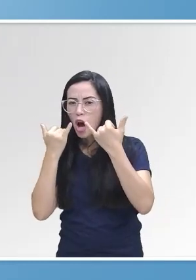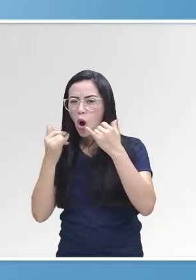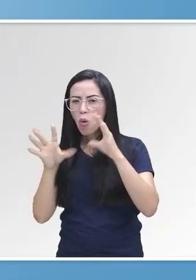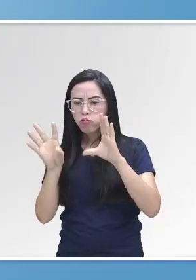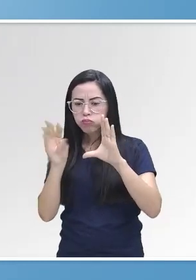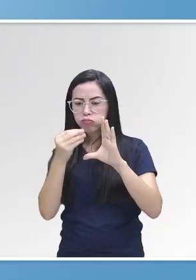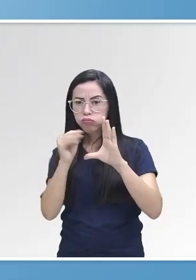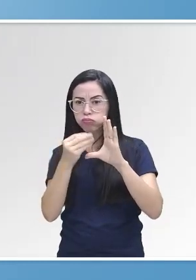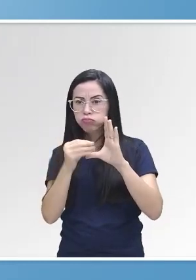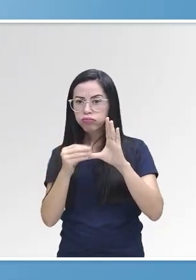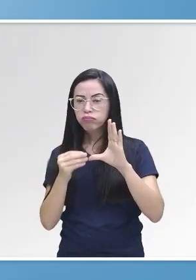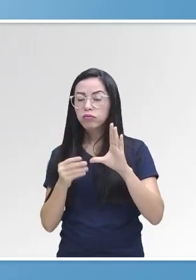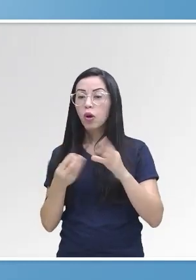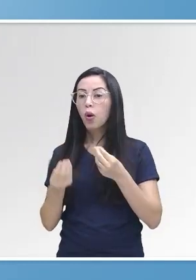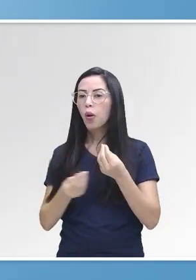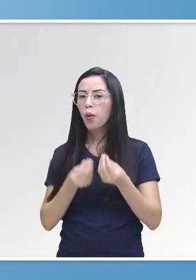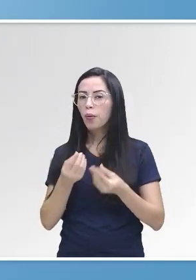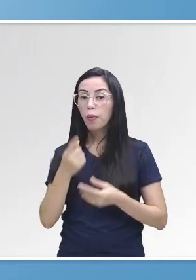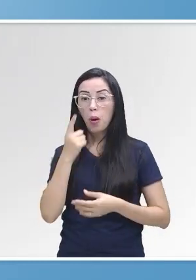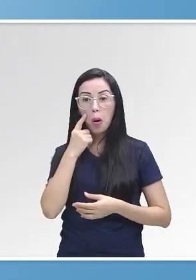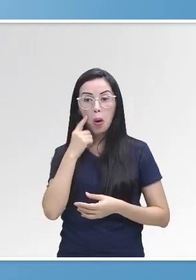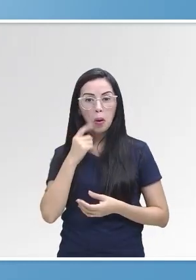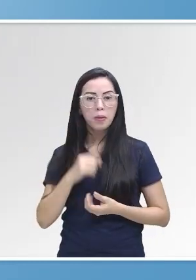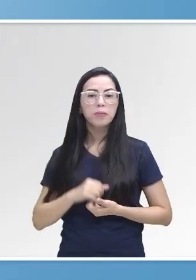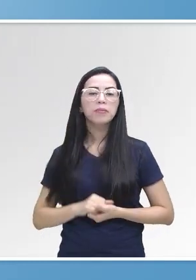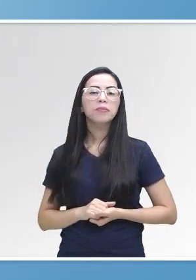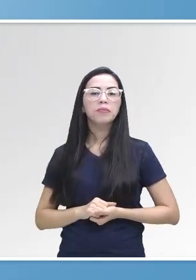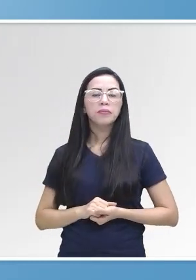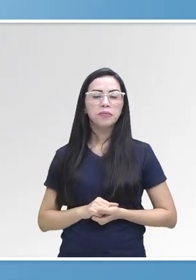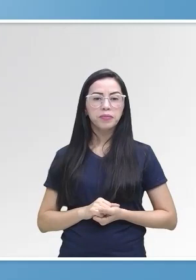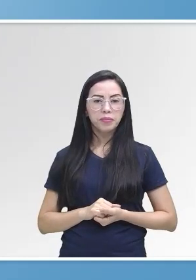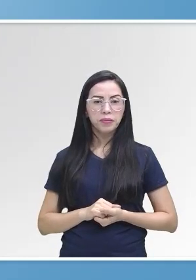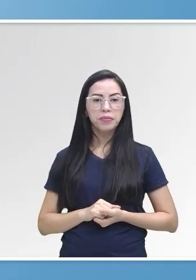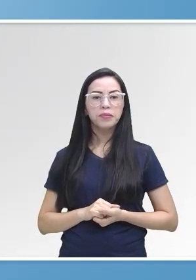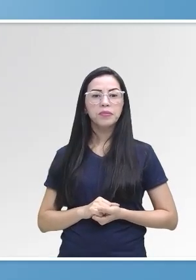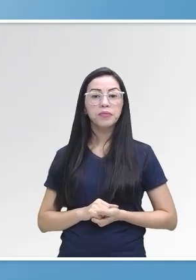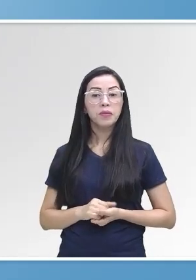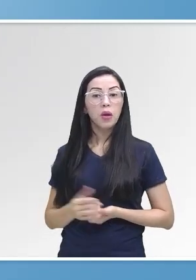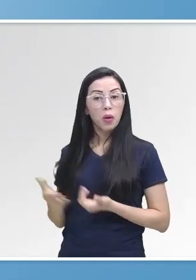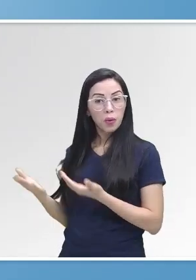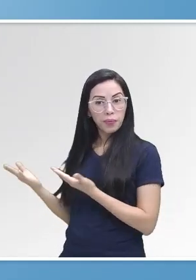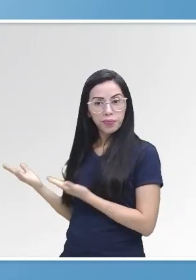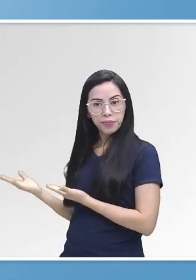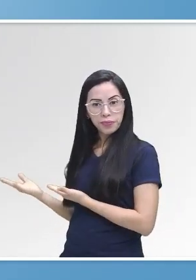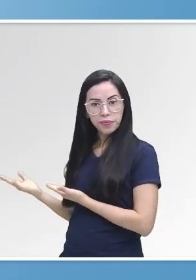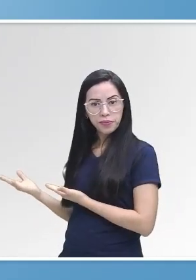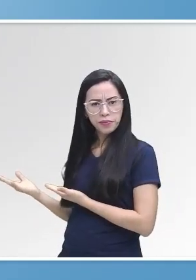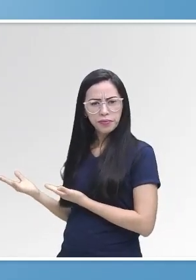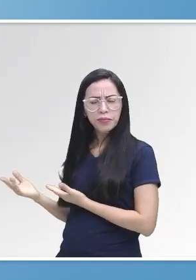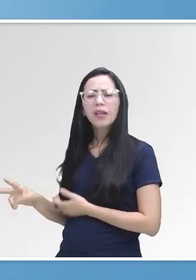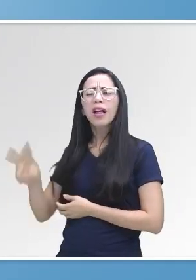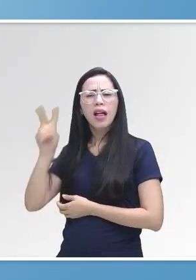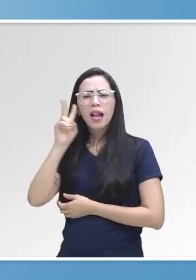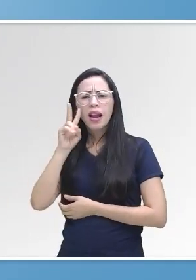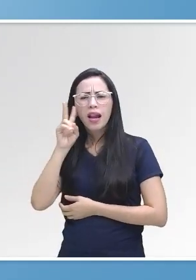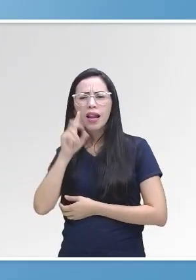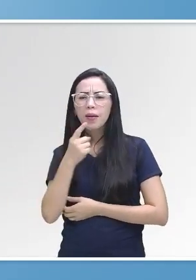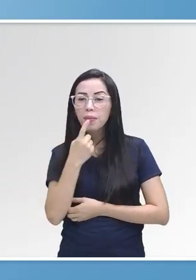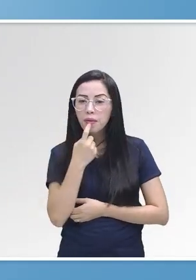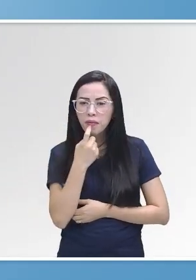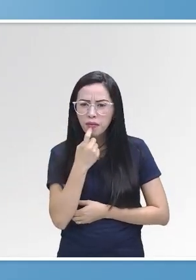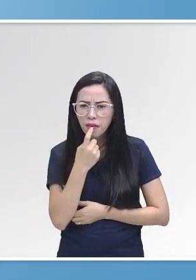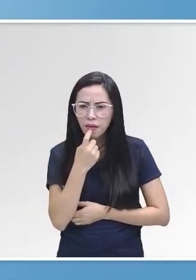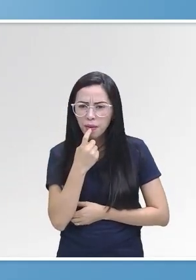nessas brincadeiras olha aí ó dois bloquinhos vermelhos quem ela estava nos dois bloquinhos